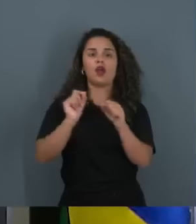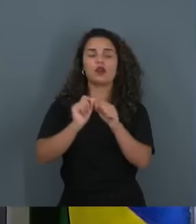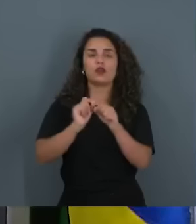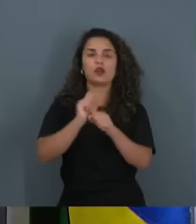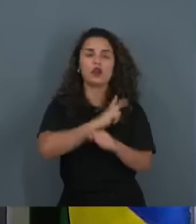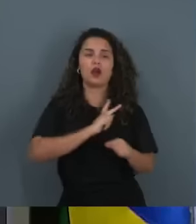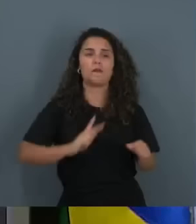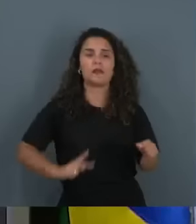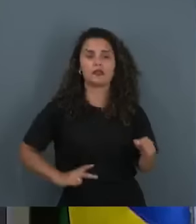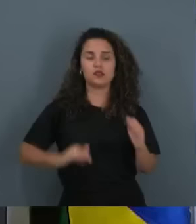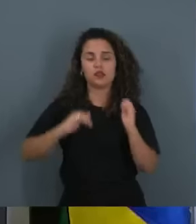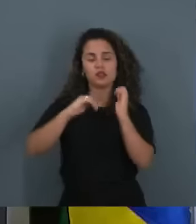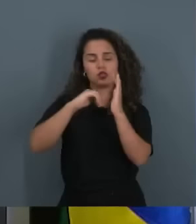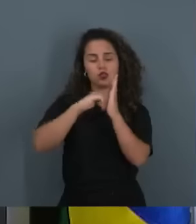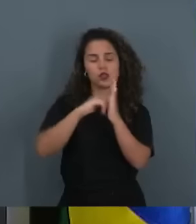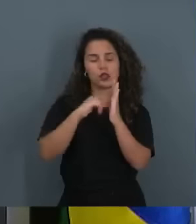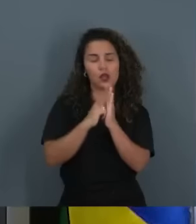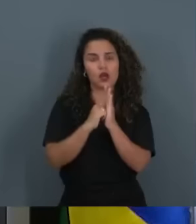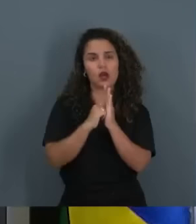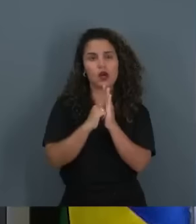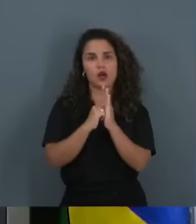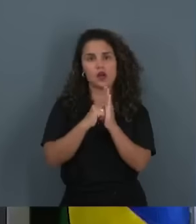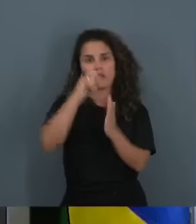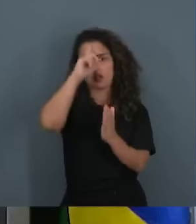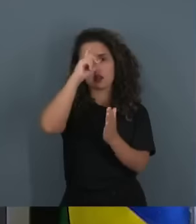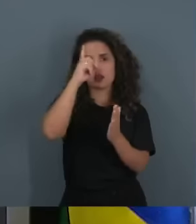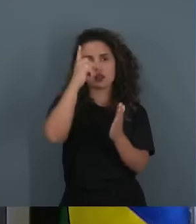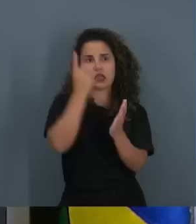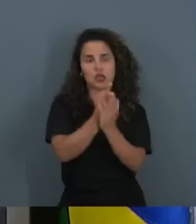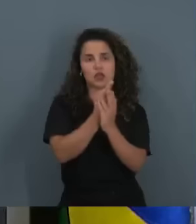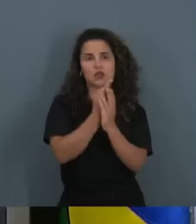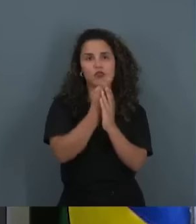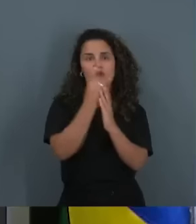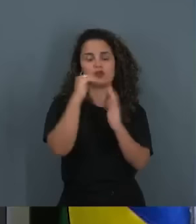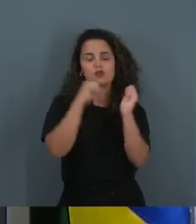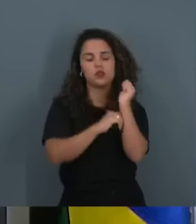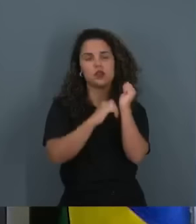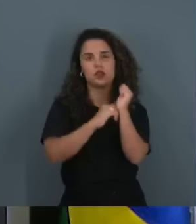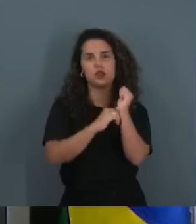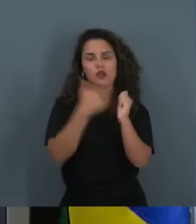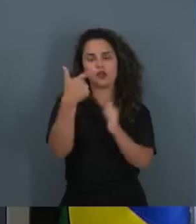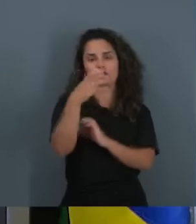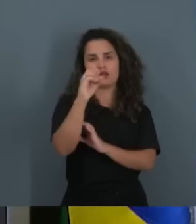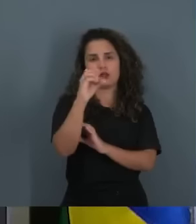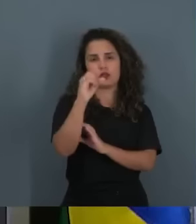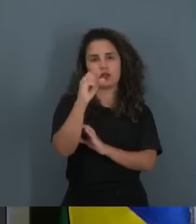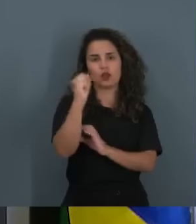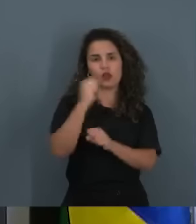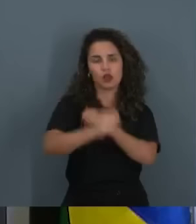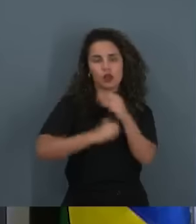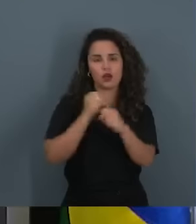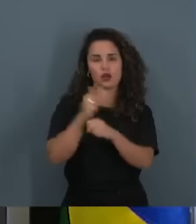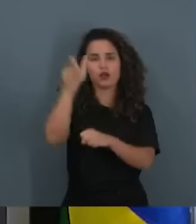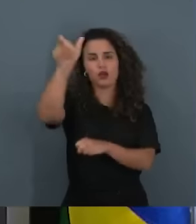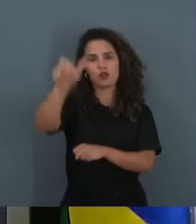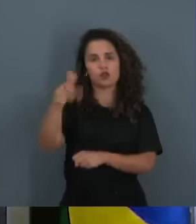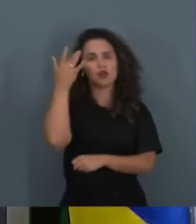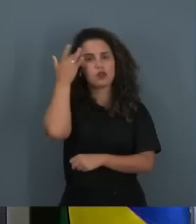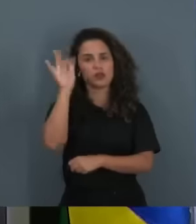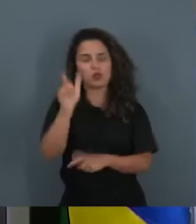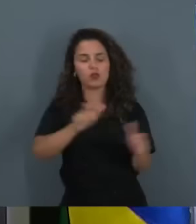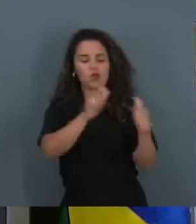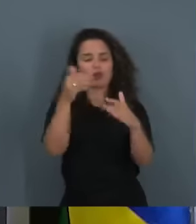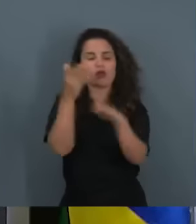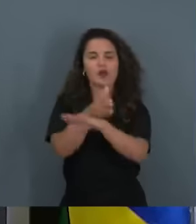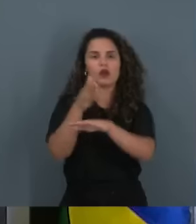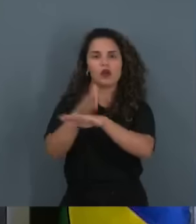Senado vergonhosamente decretou sigilo de 100 anos para saber onde é que ele... para que você não saiba onde é que ele entrou